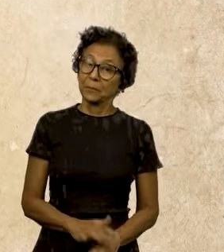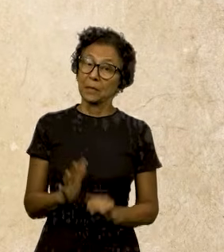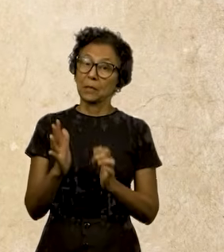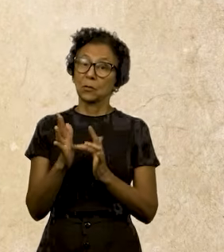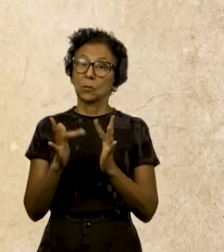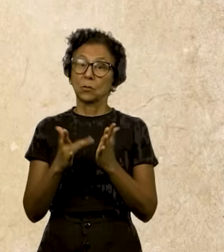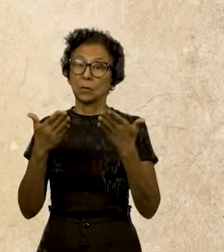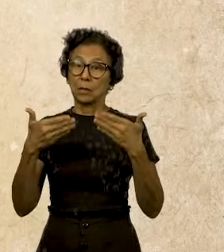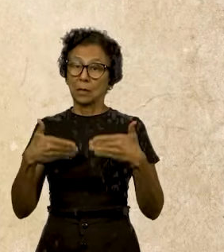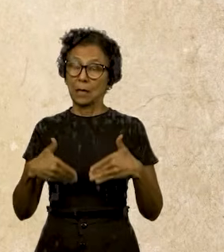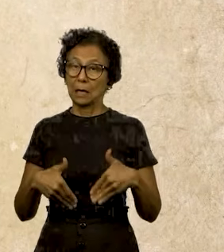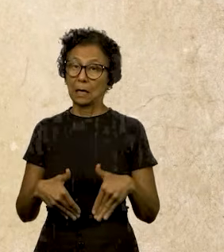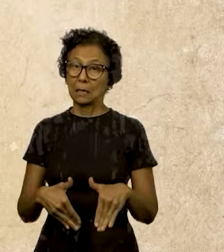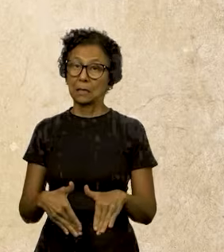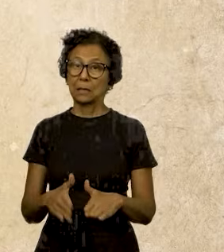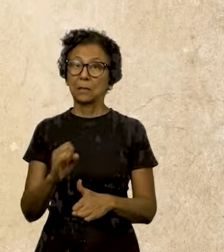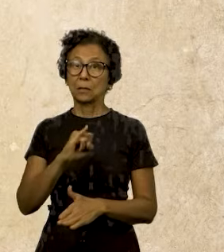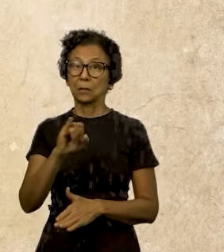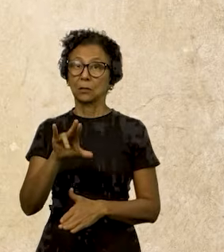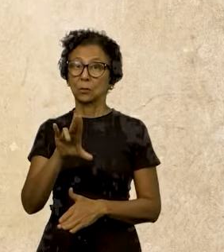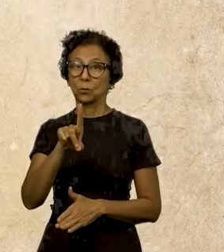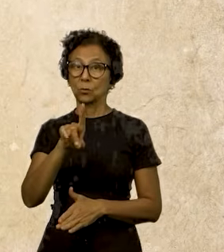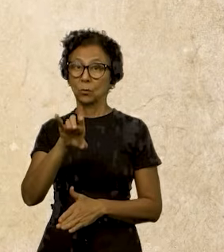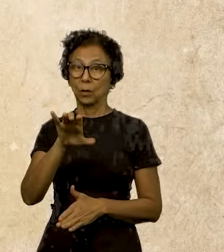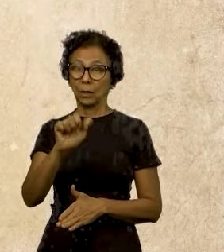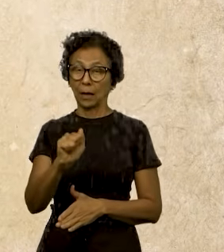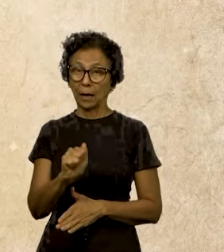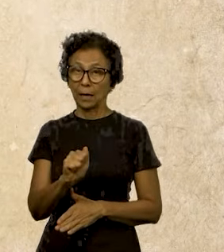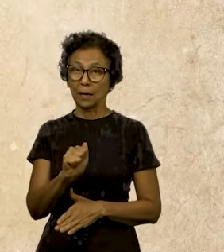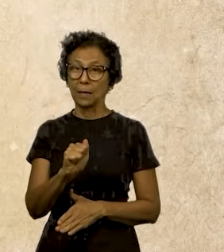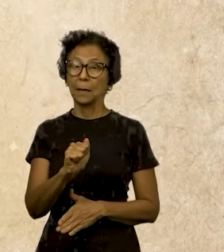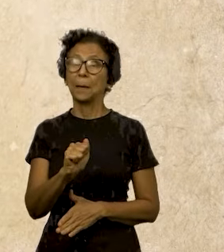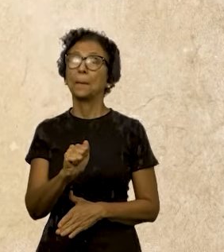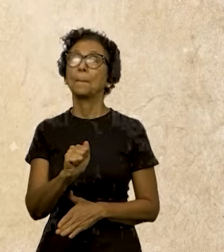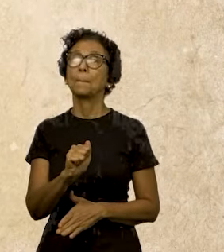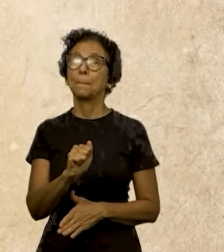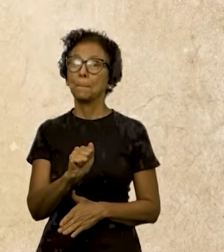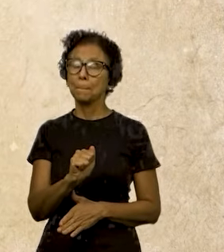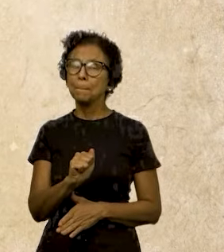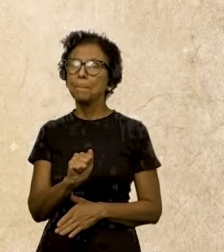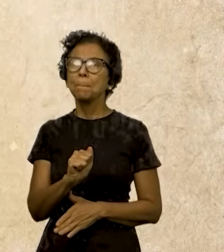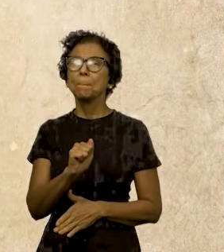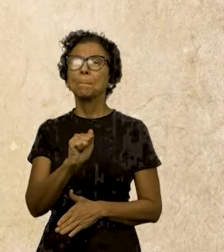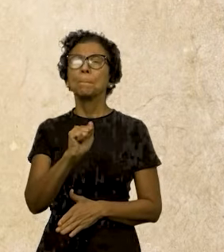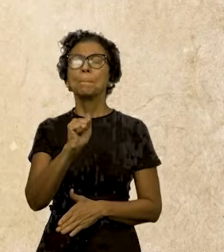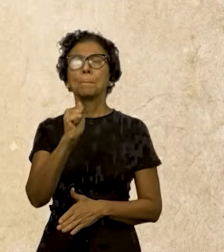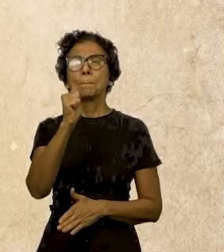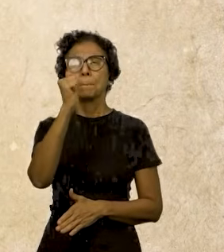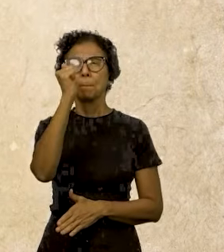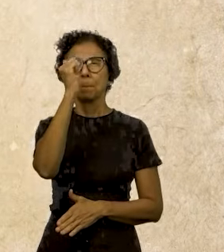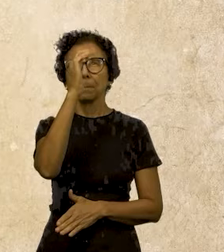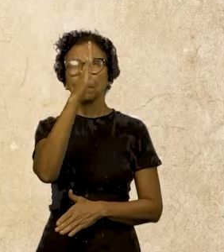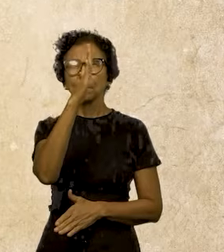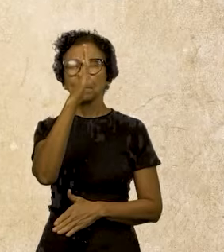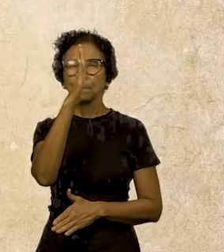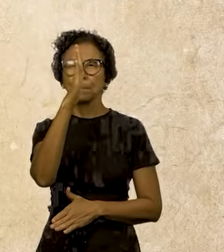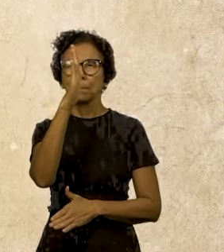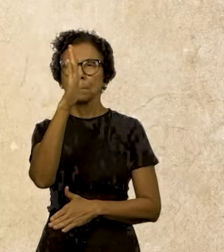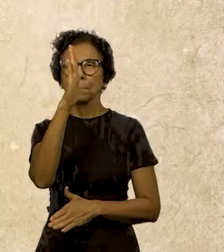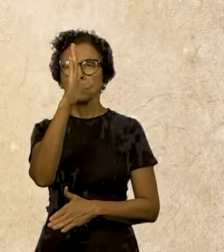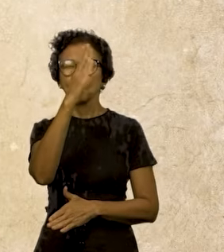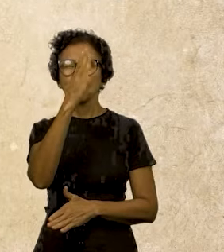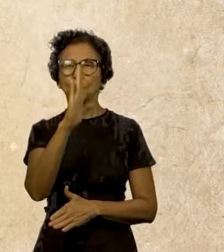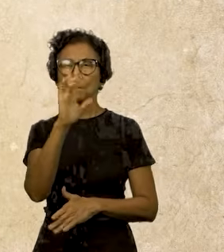da Judéia, no tempo do rei Herodes, eis que uns magos vieram do Oriente